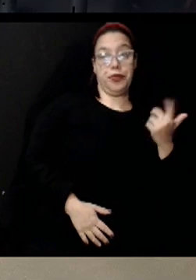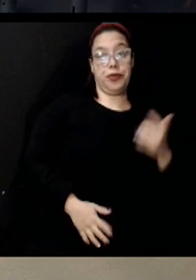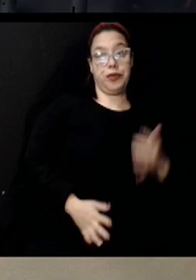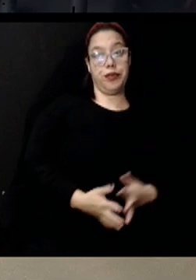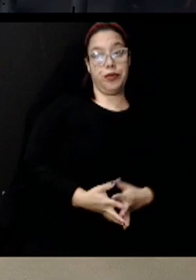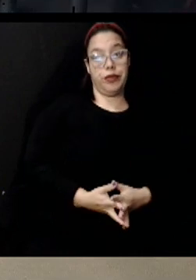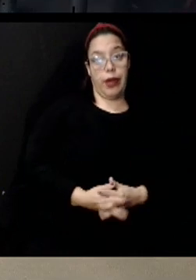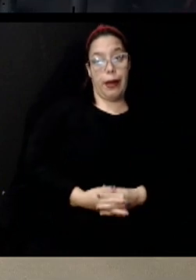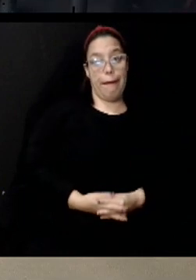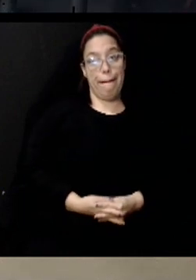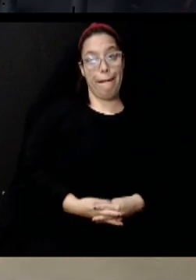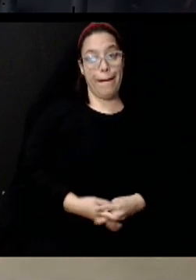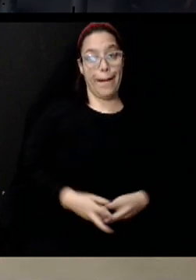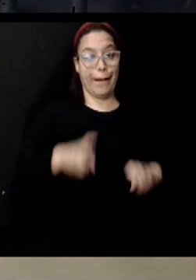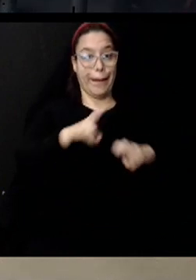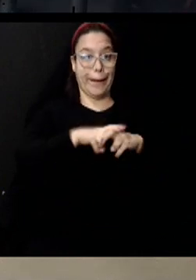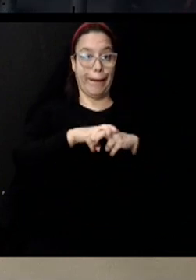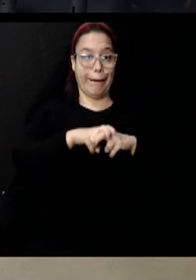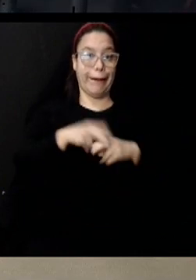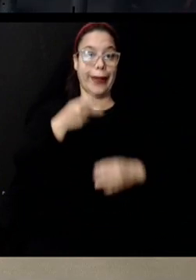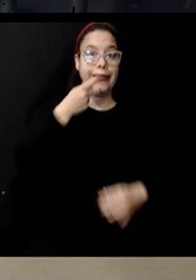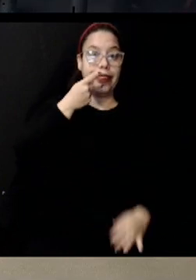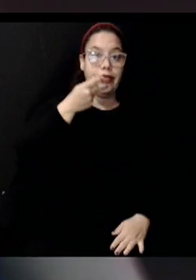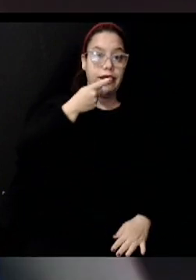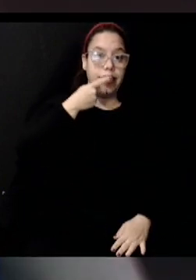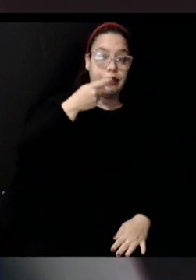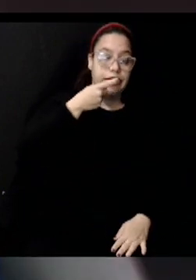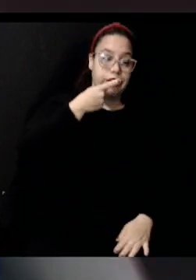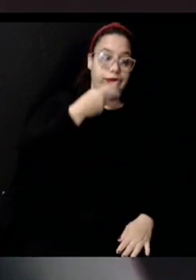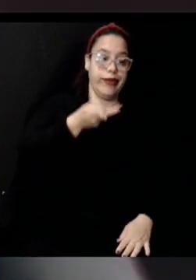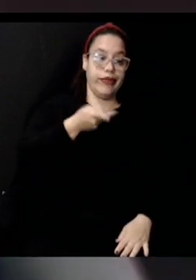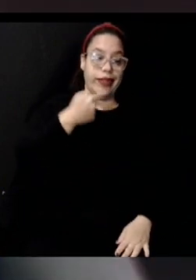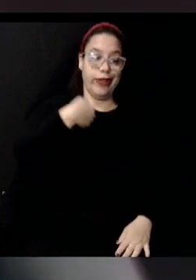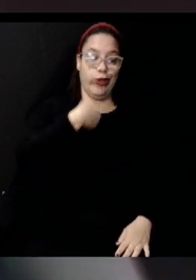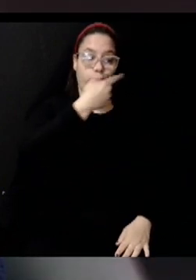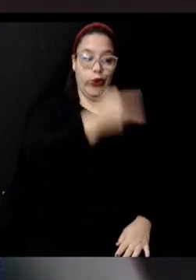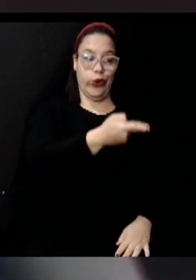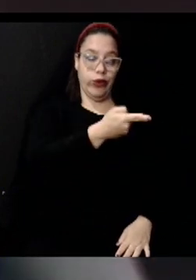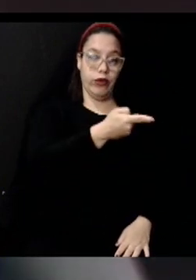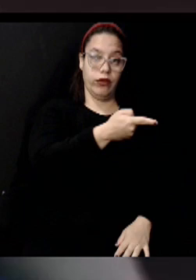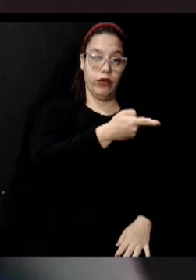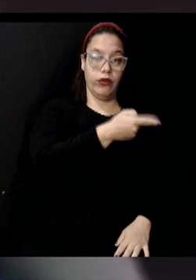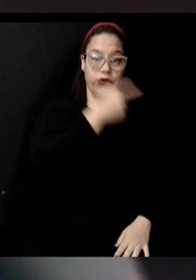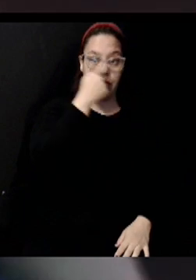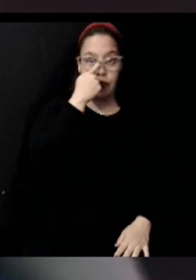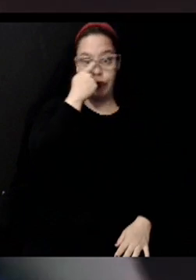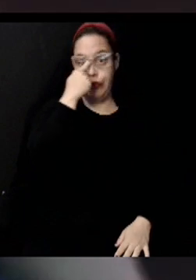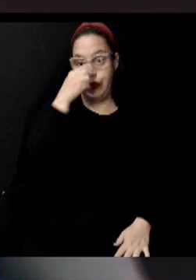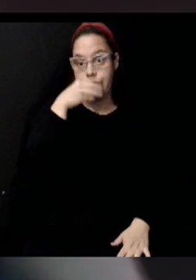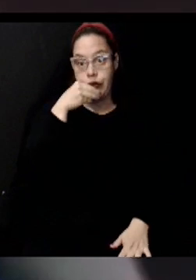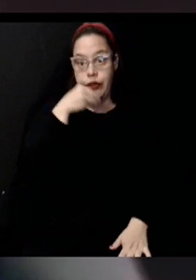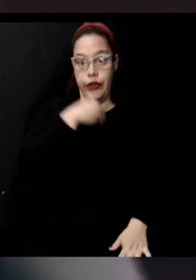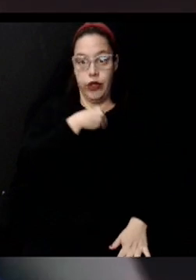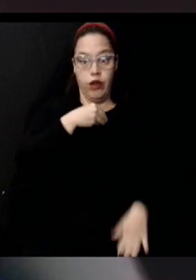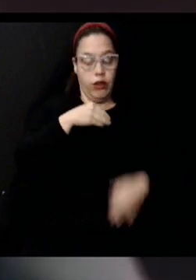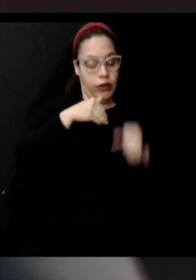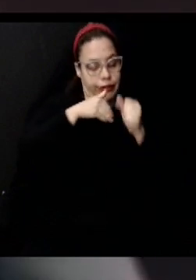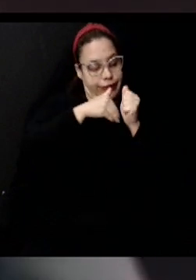que senta em cima do rabinho para falar do rabinho dos outros, né, às vezes é isso, você tenta se camuflar